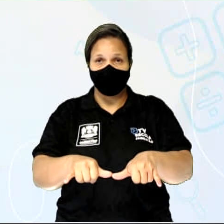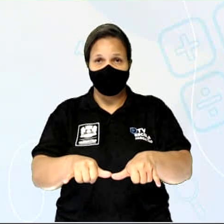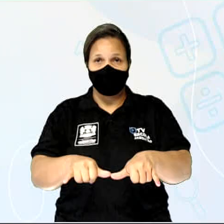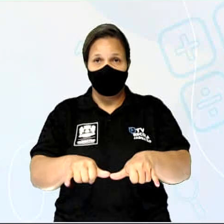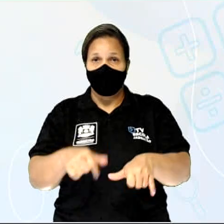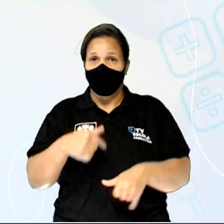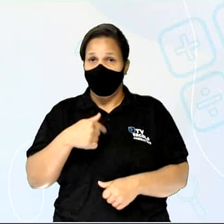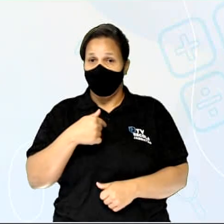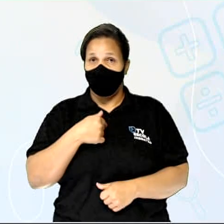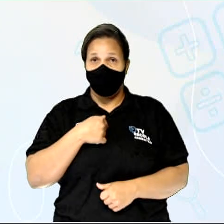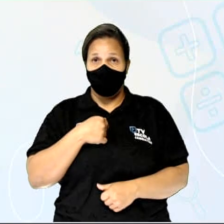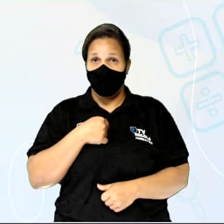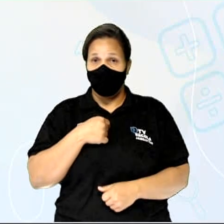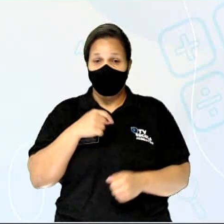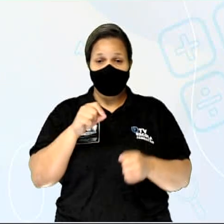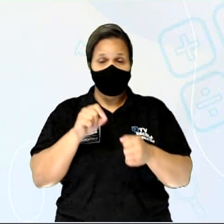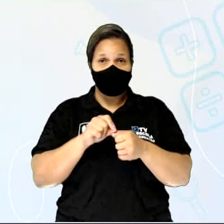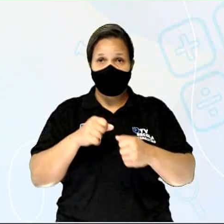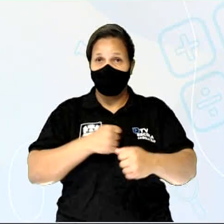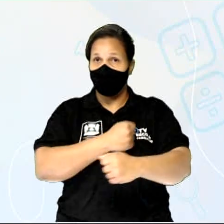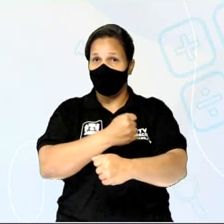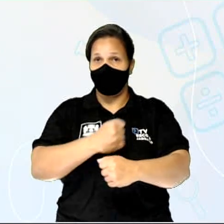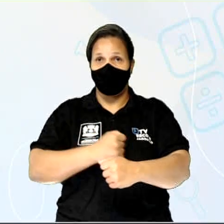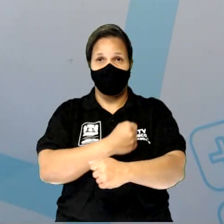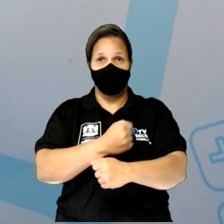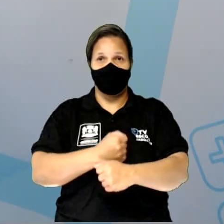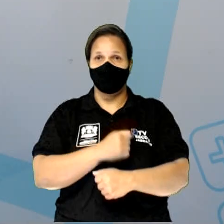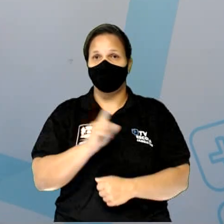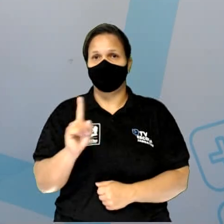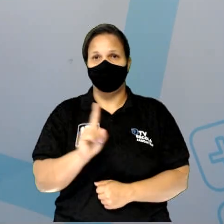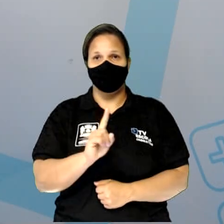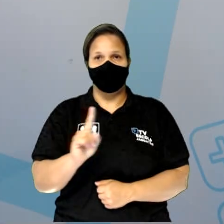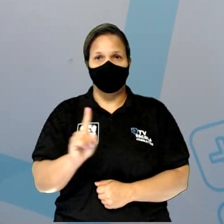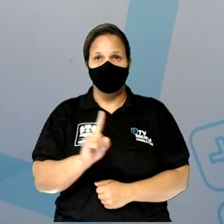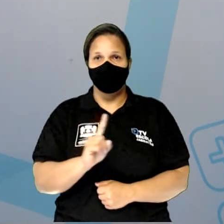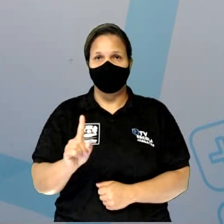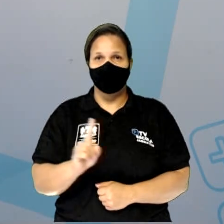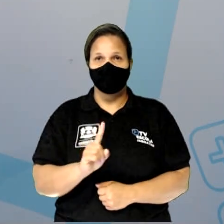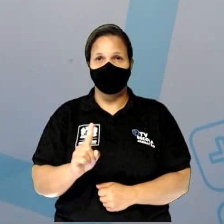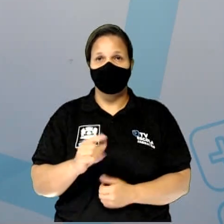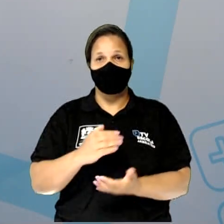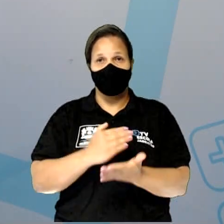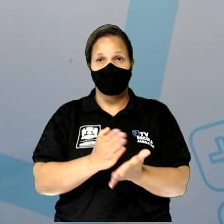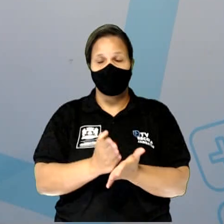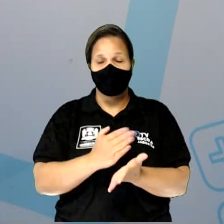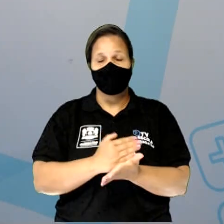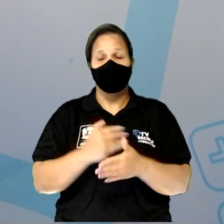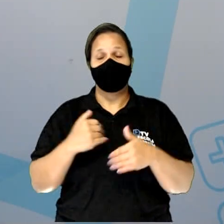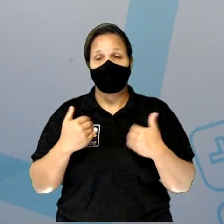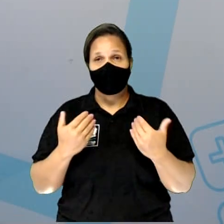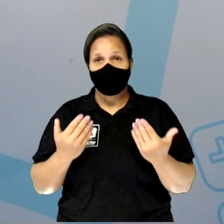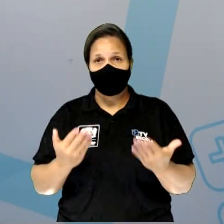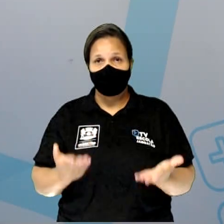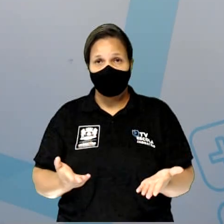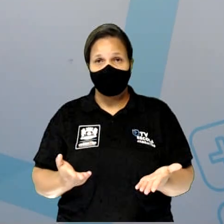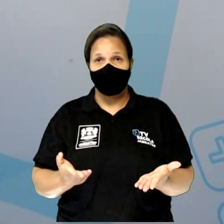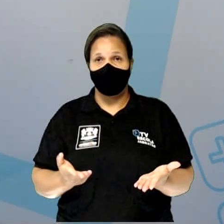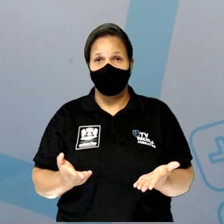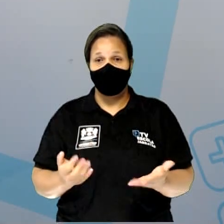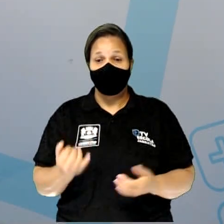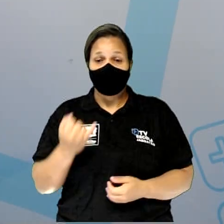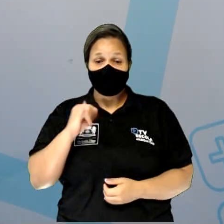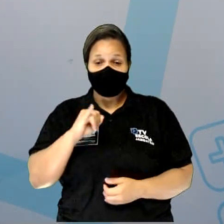não farei o bolo. Então, há uma situação no presente que se eu não fizer, uma situação no futuro não